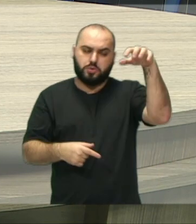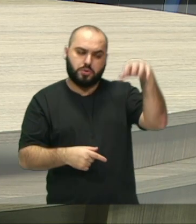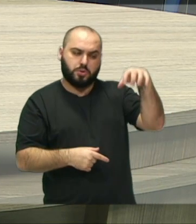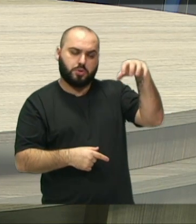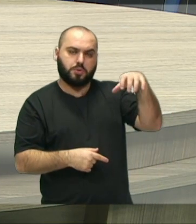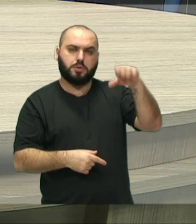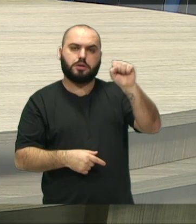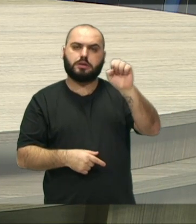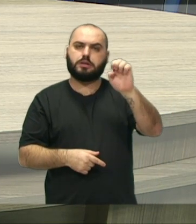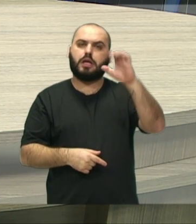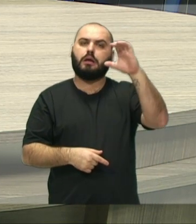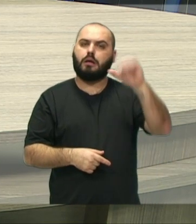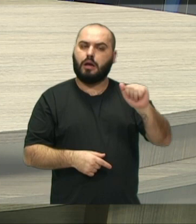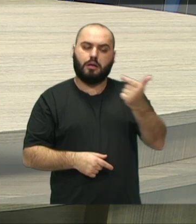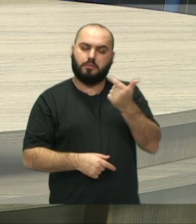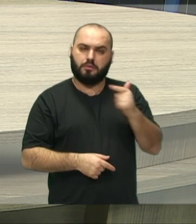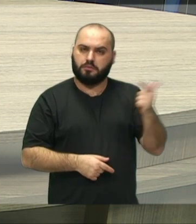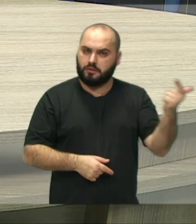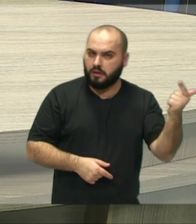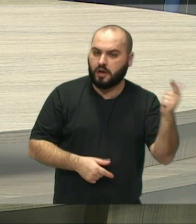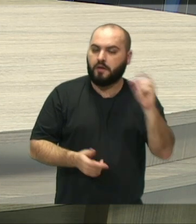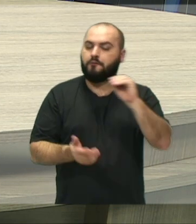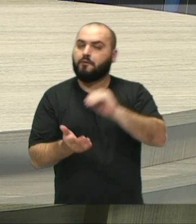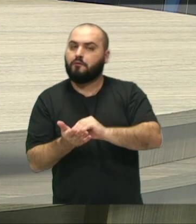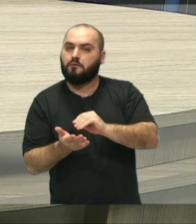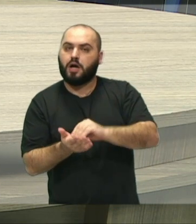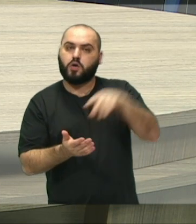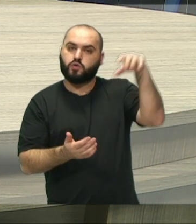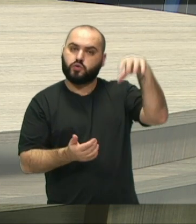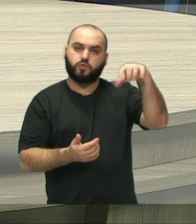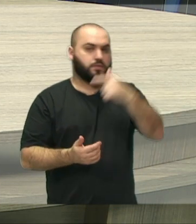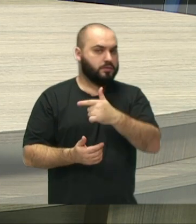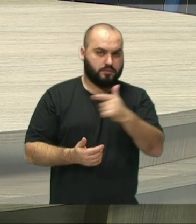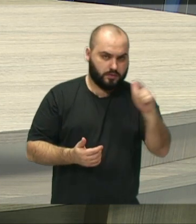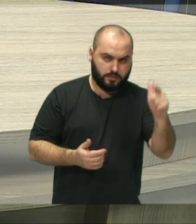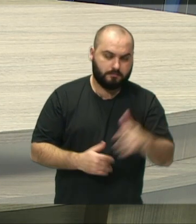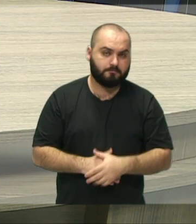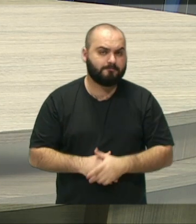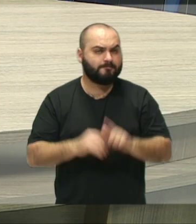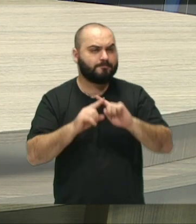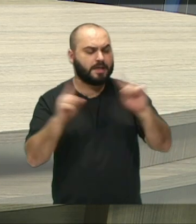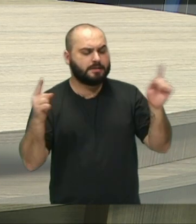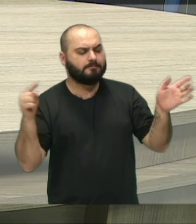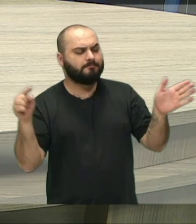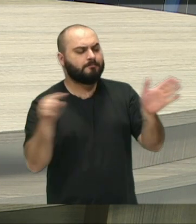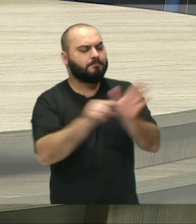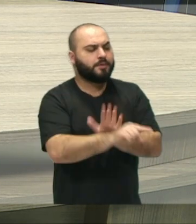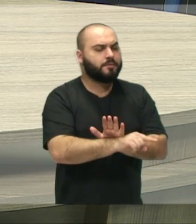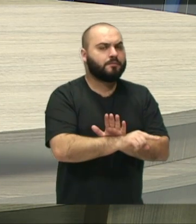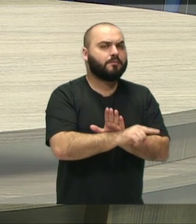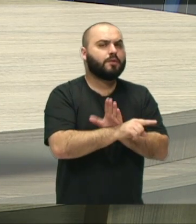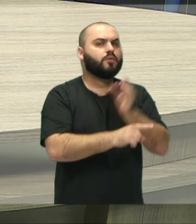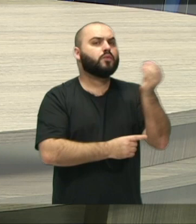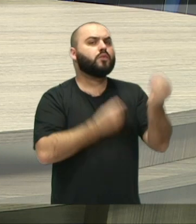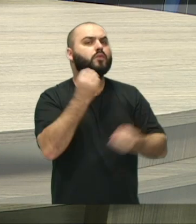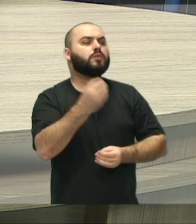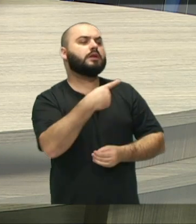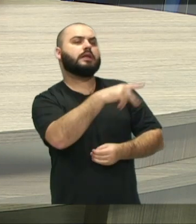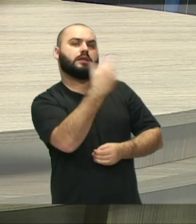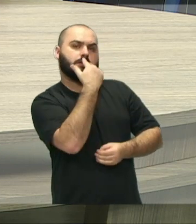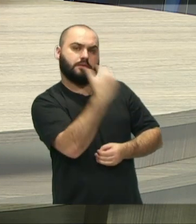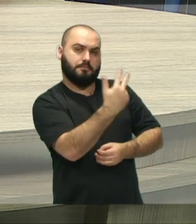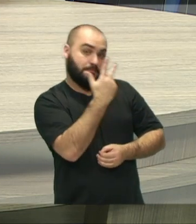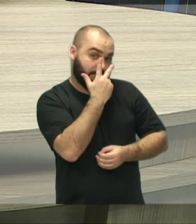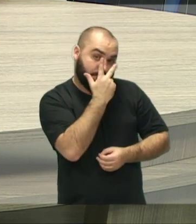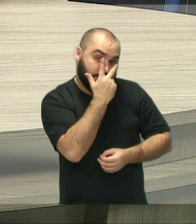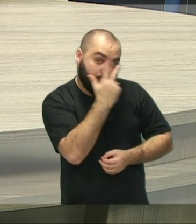de seca, né? De falta de chuvas. Como é que nós estamos nesse quesito? Há a possibilidade